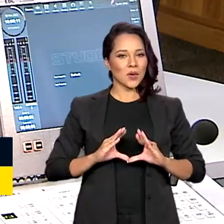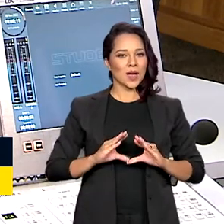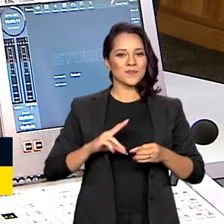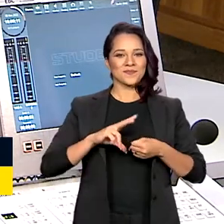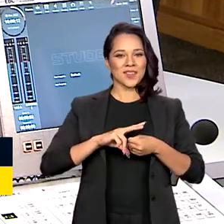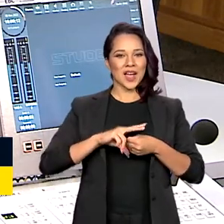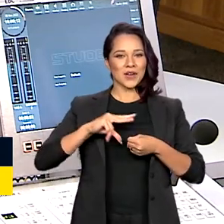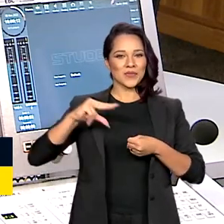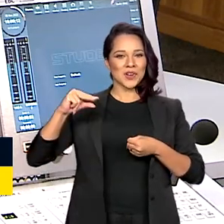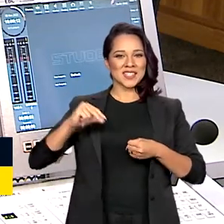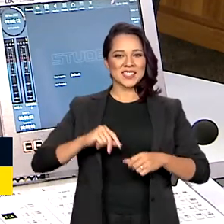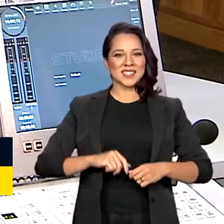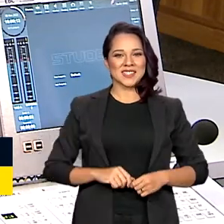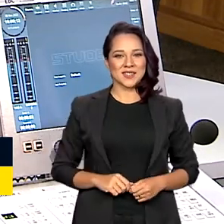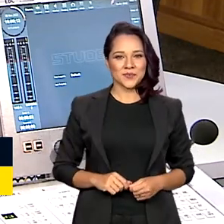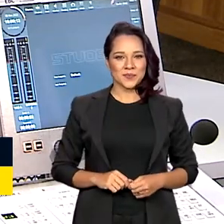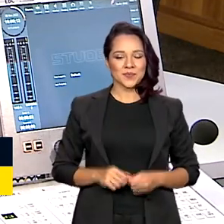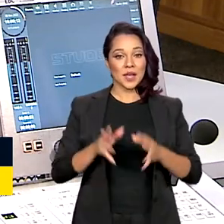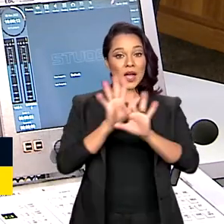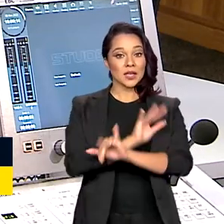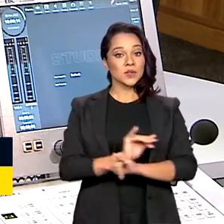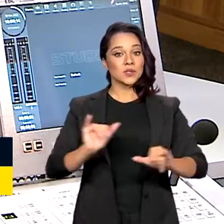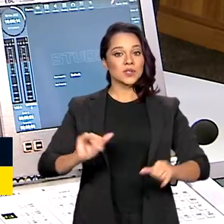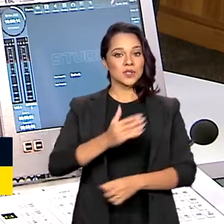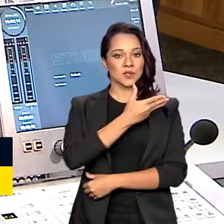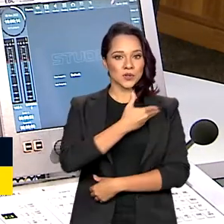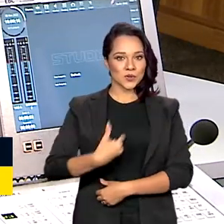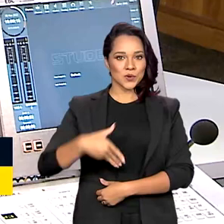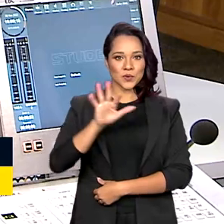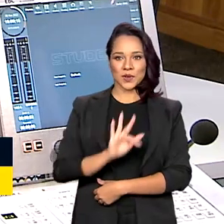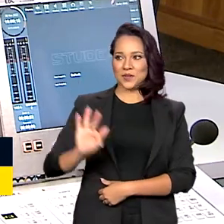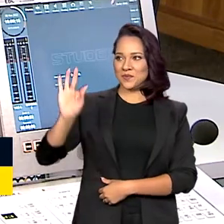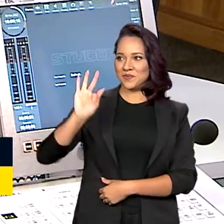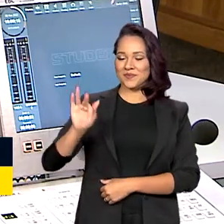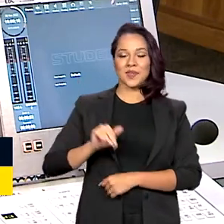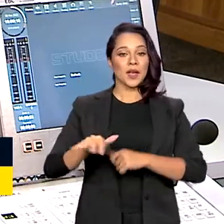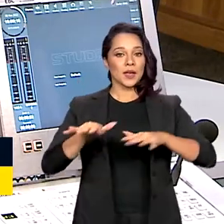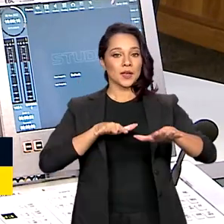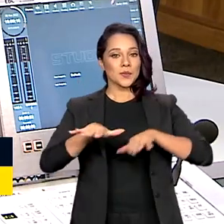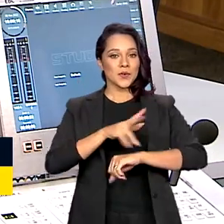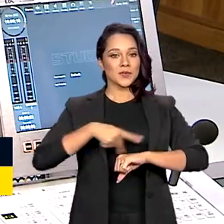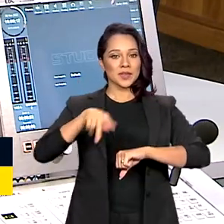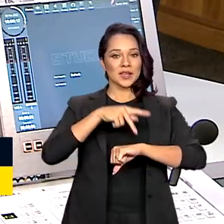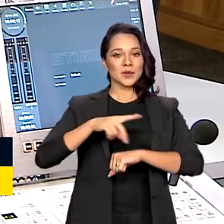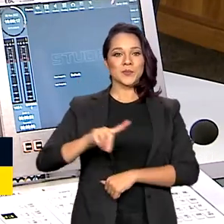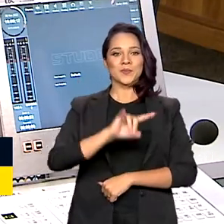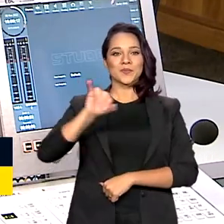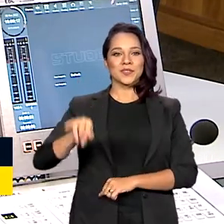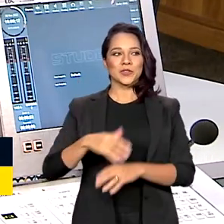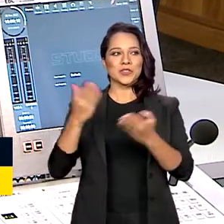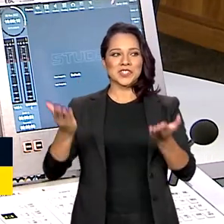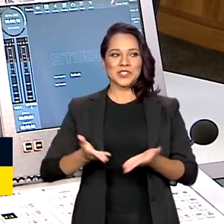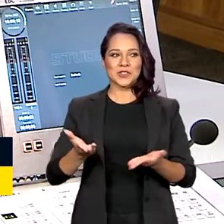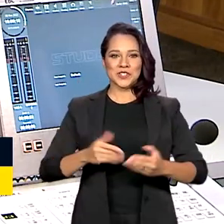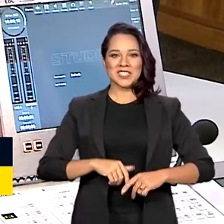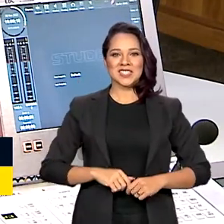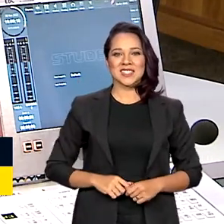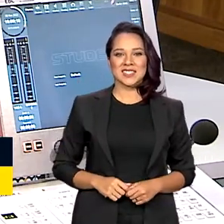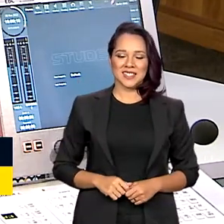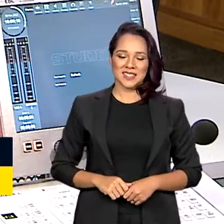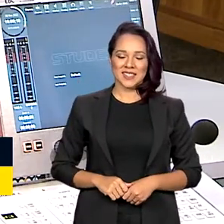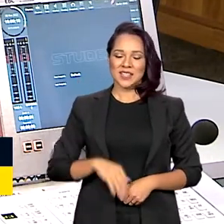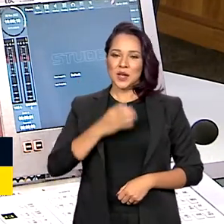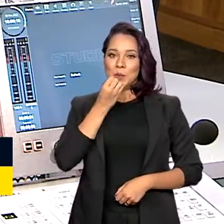Está no ar a Voz do Brasil. As notícias do governo federal que movimentaram o país no dia de